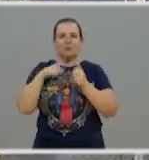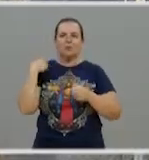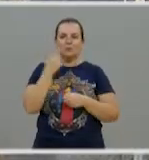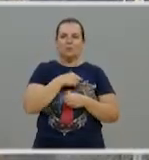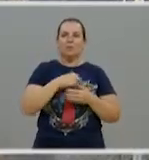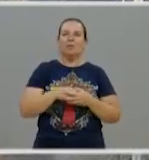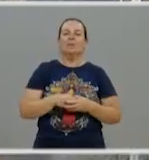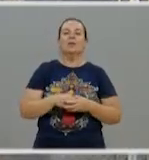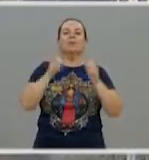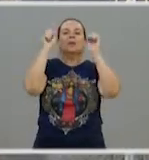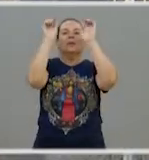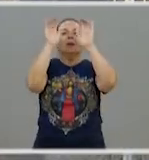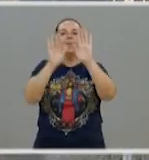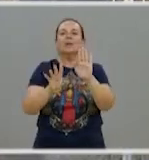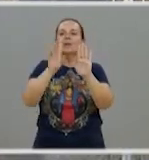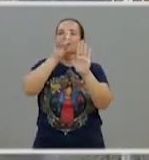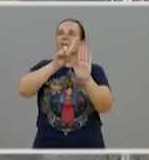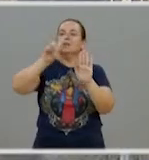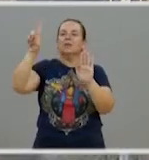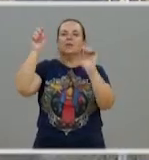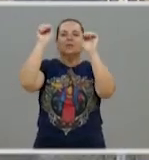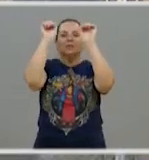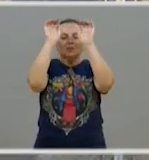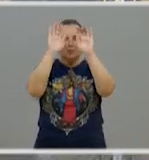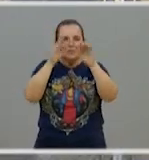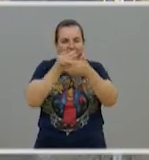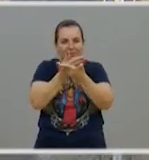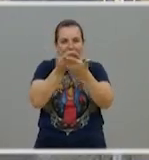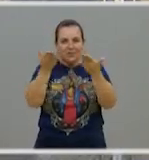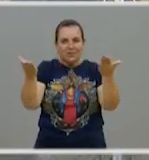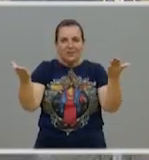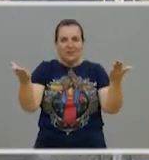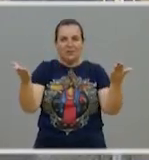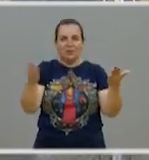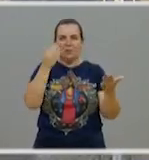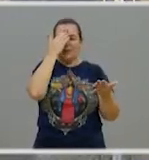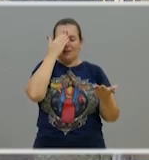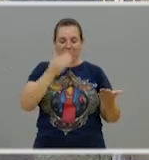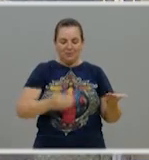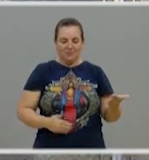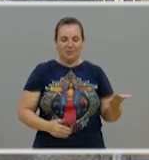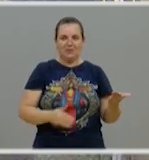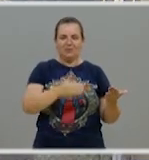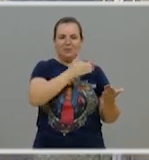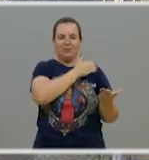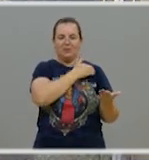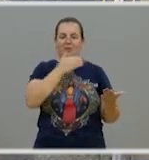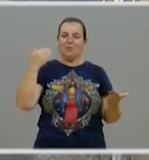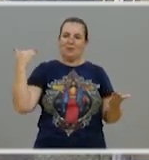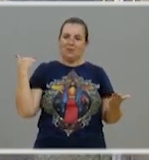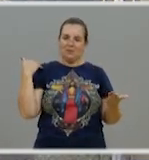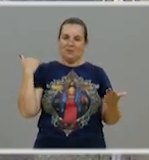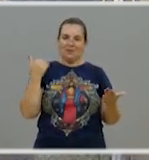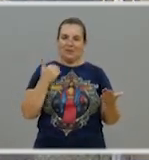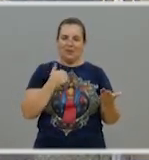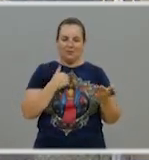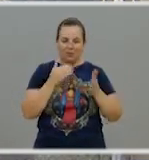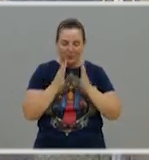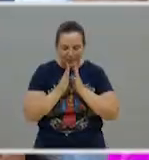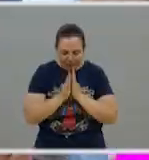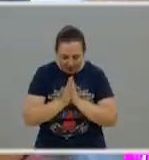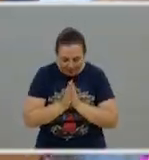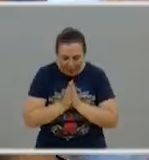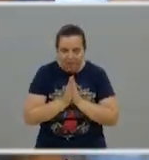nós. Que a bênção de Deus recaia sobre todos. Em nome do Pai, do Filho, do Espírito